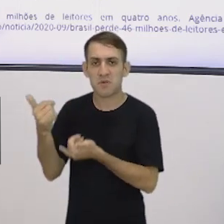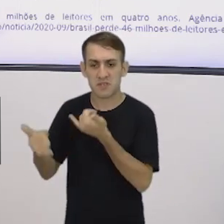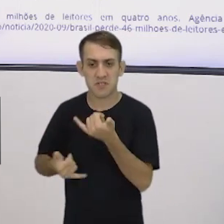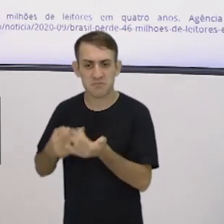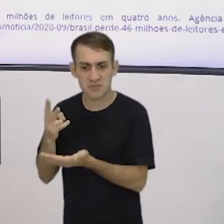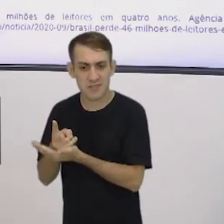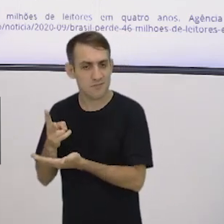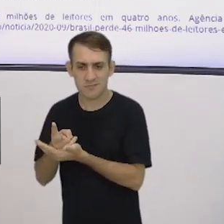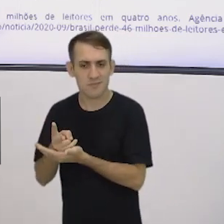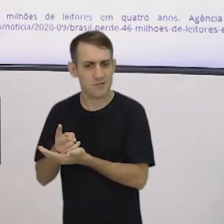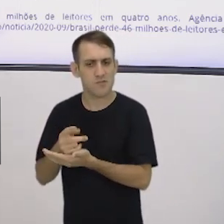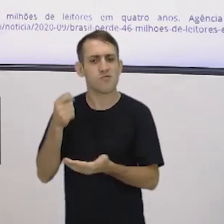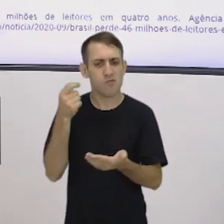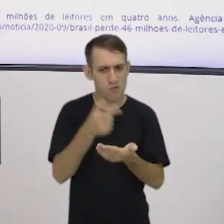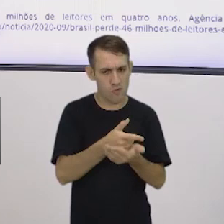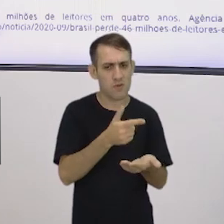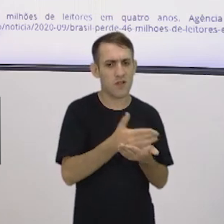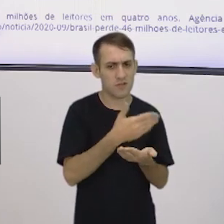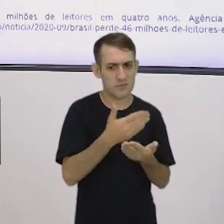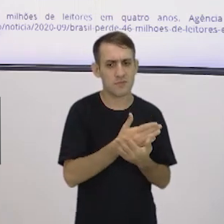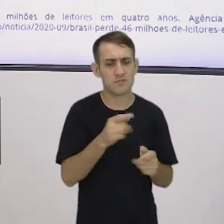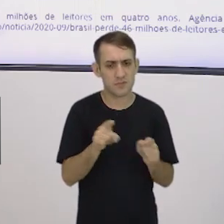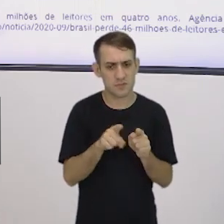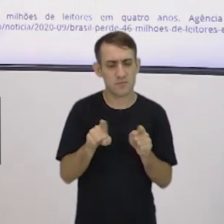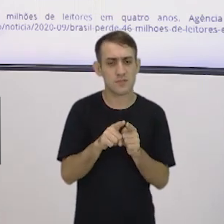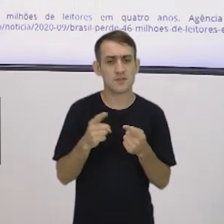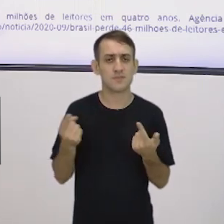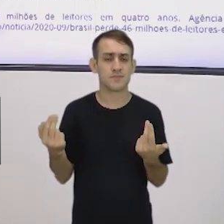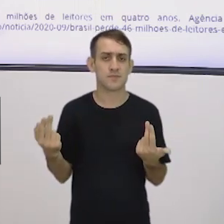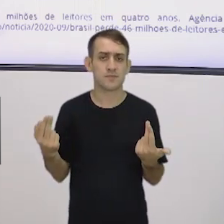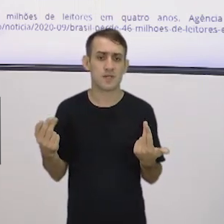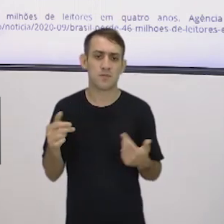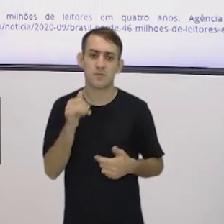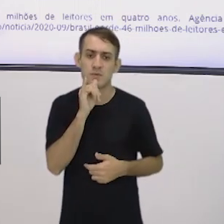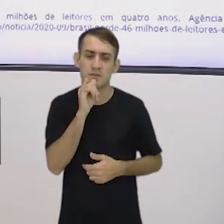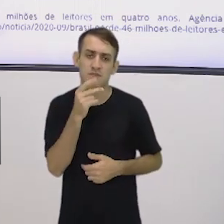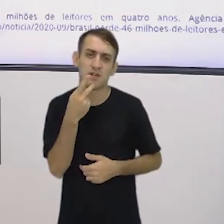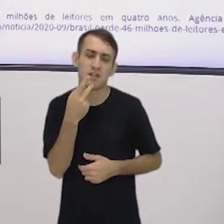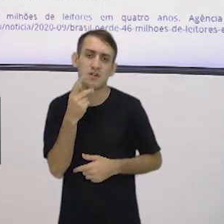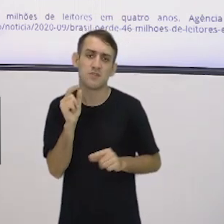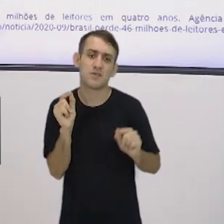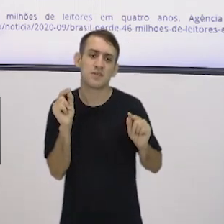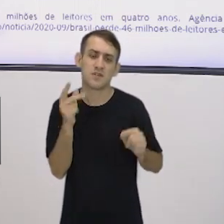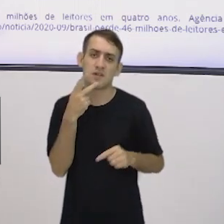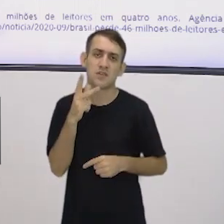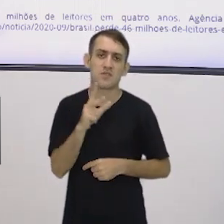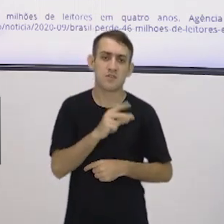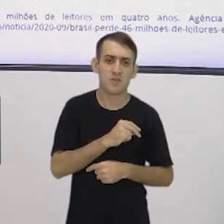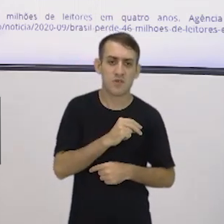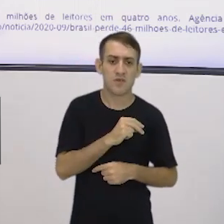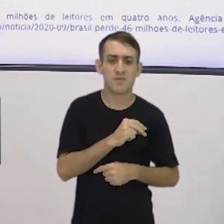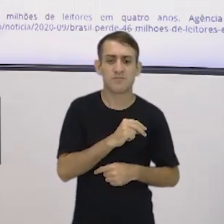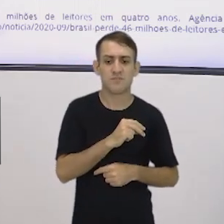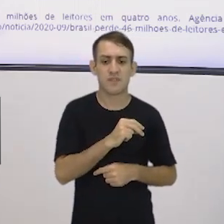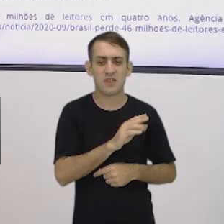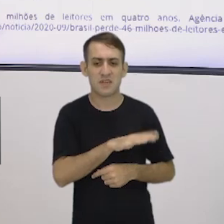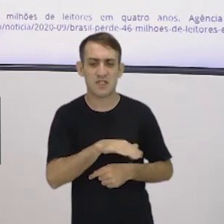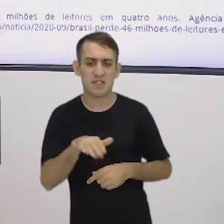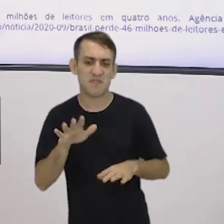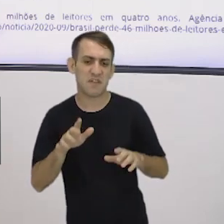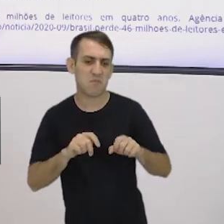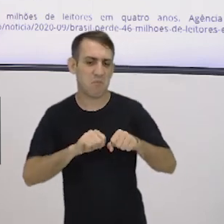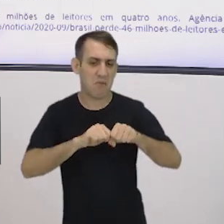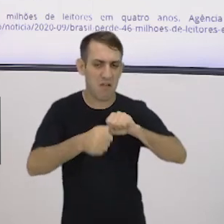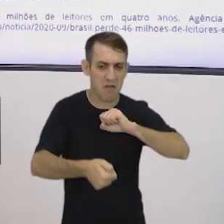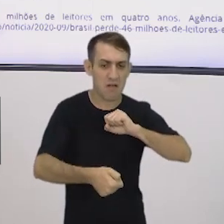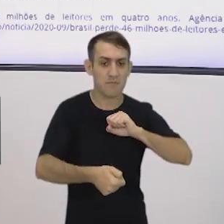você comprar livros também. E não ter aquele apreço da criança não rasgar, às vezes até põe na